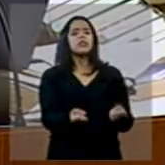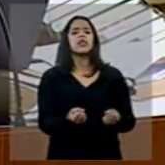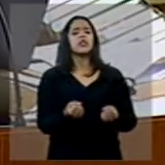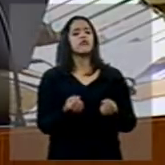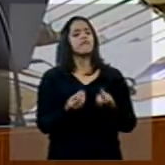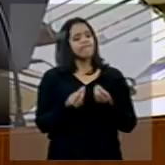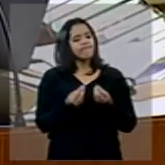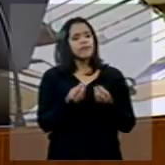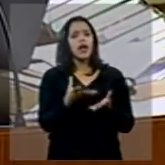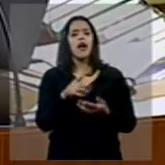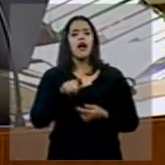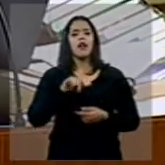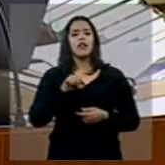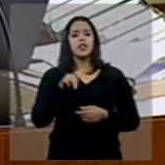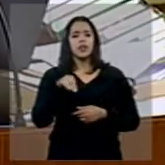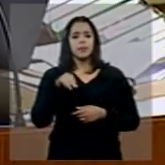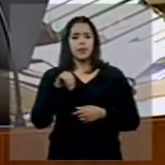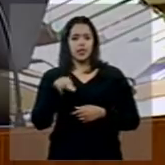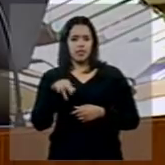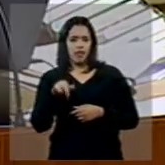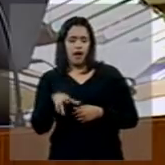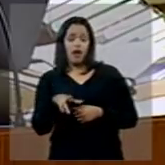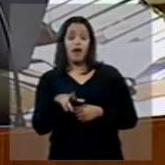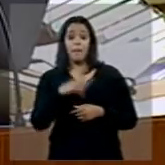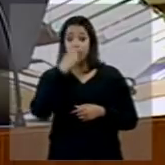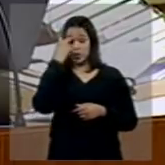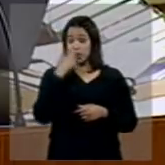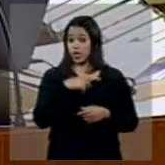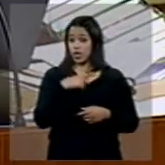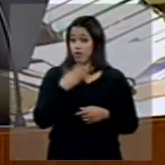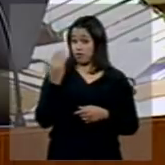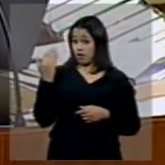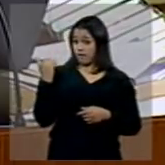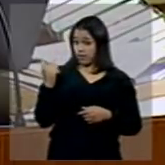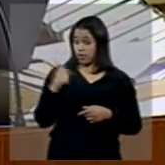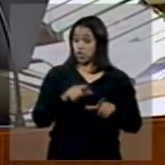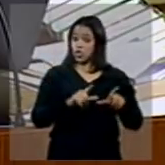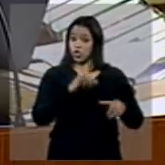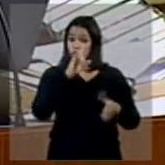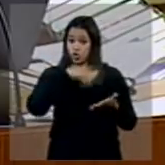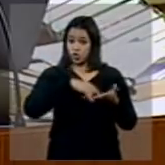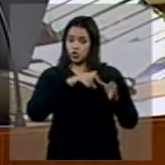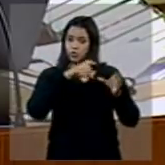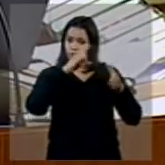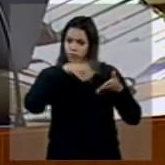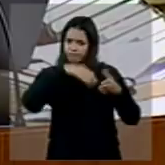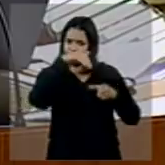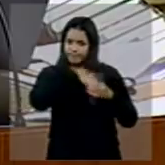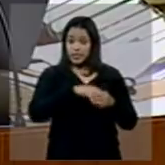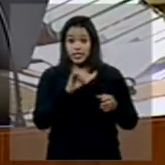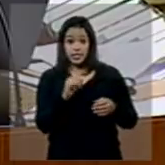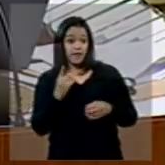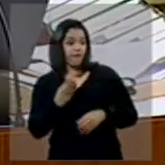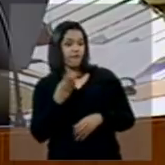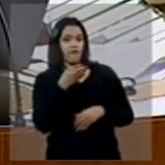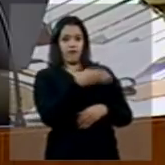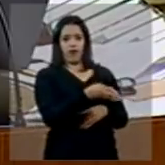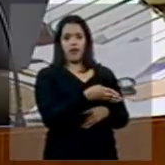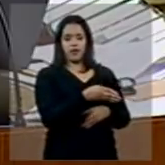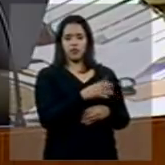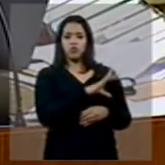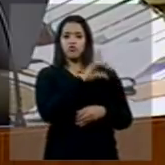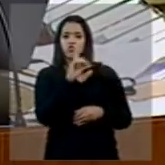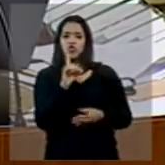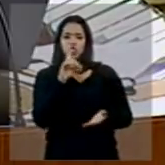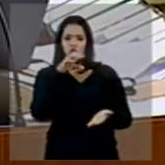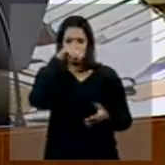que os eleitores que tiveram seus títulos cassados, caso compareçam às respectivas zonas eleitorais, no dia